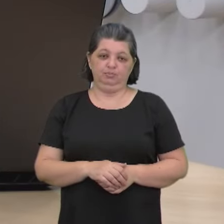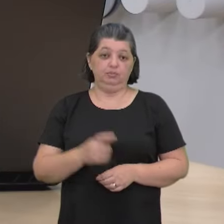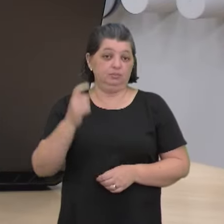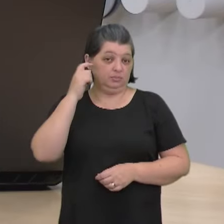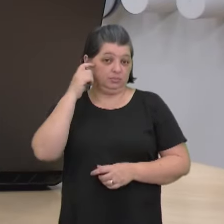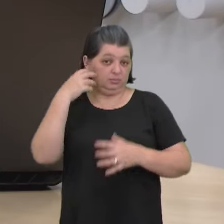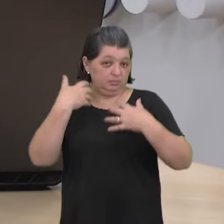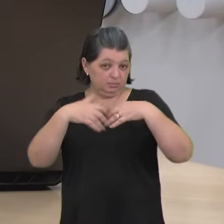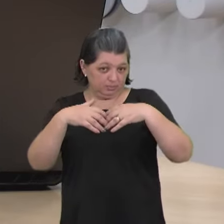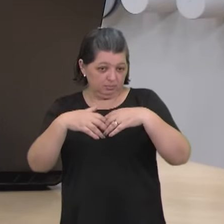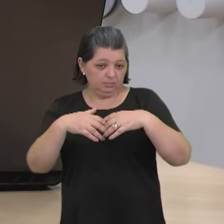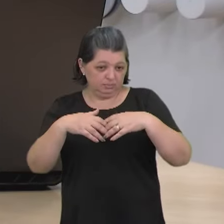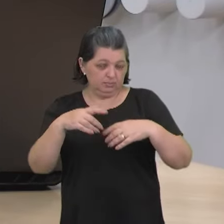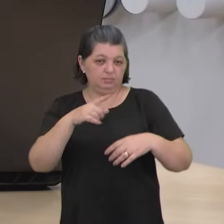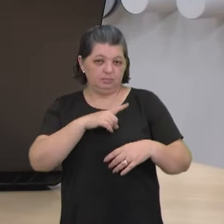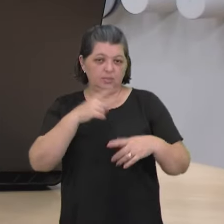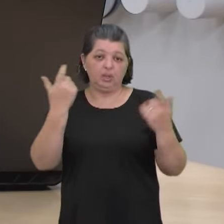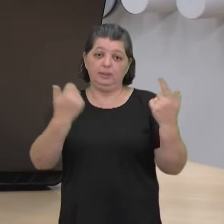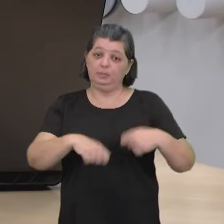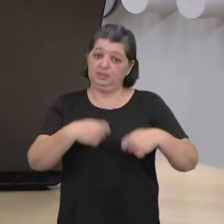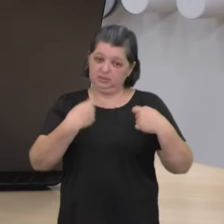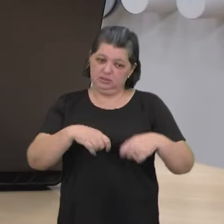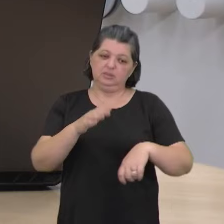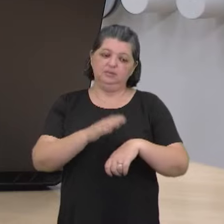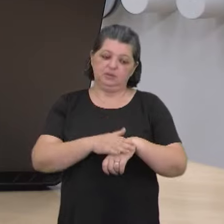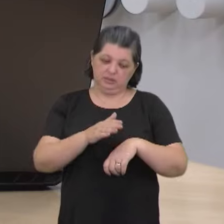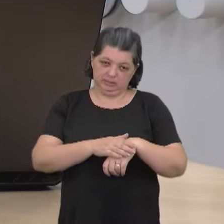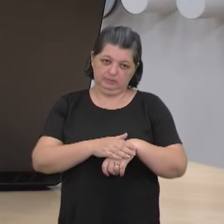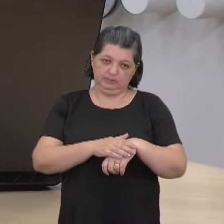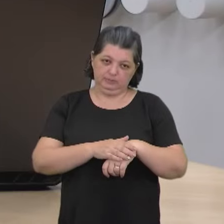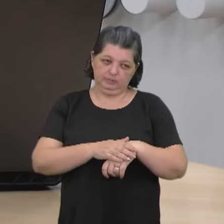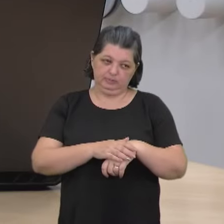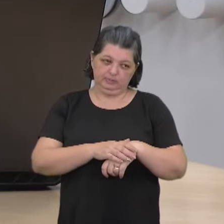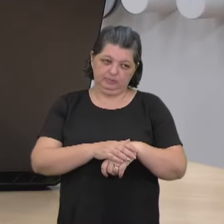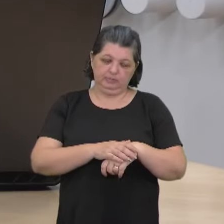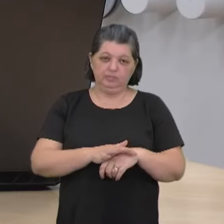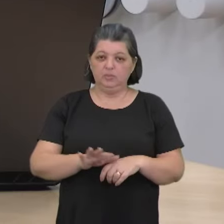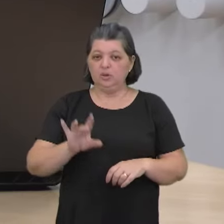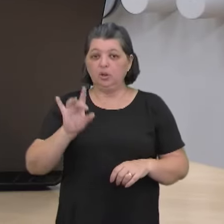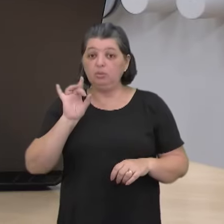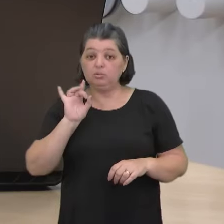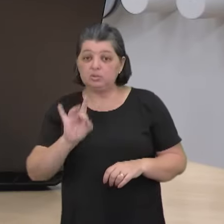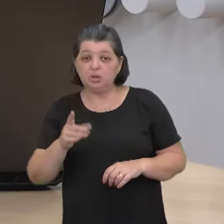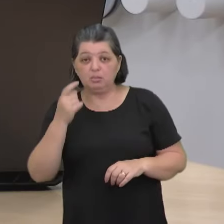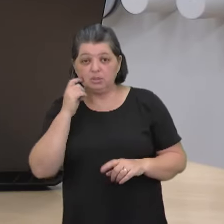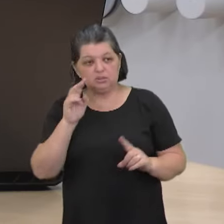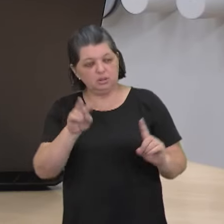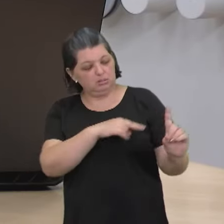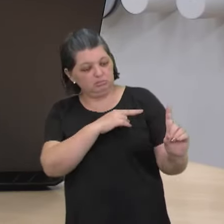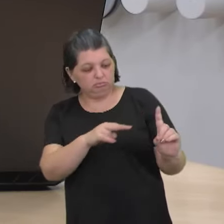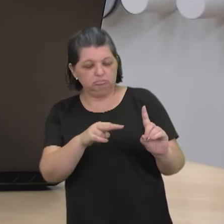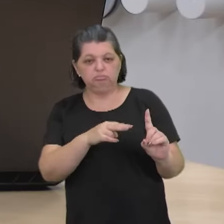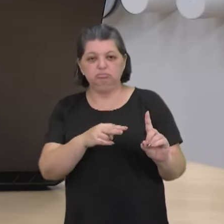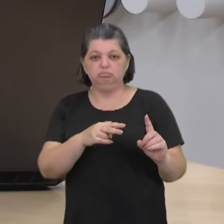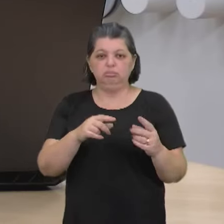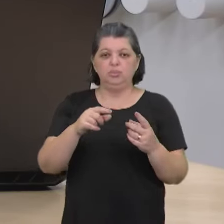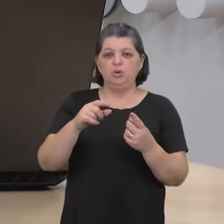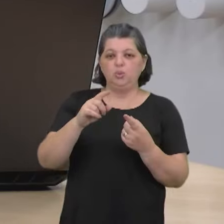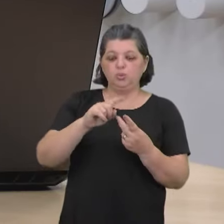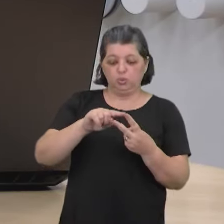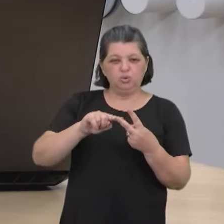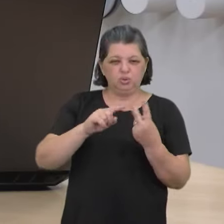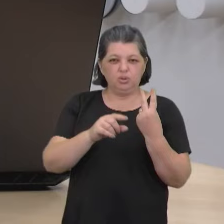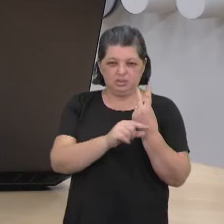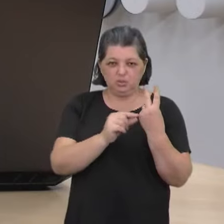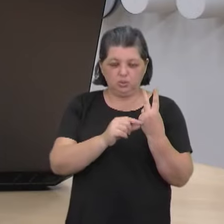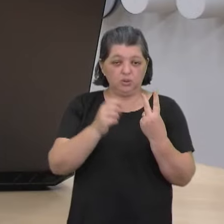reflexão é uma reflexão que a gente precisa fazer. Não só sob a chave, sob a ótica do Adorno e do Horkheimer, mas